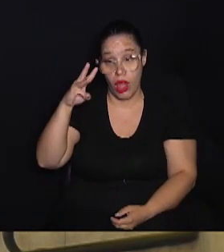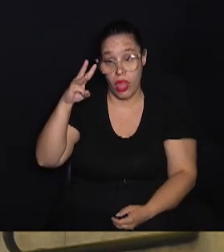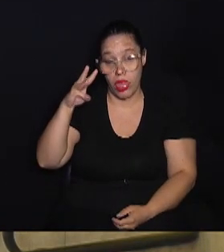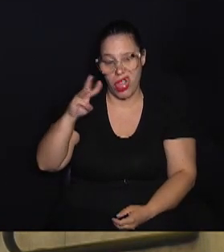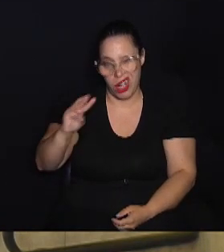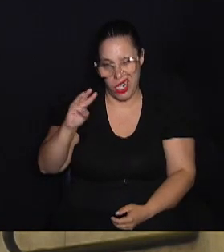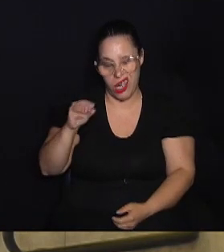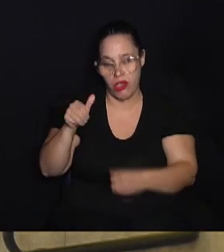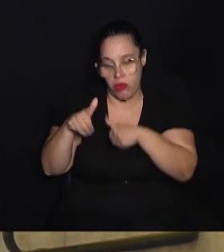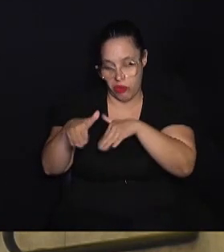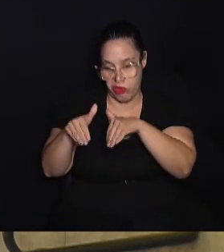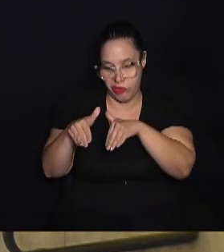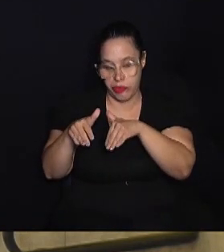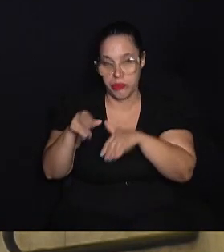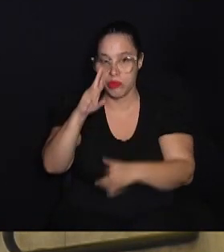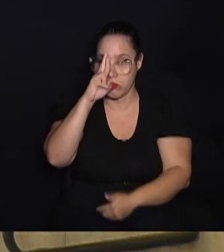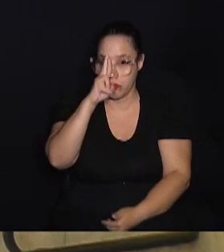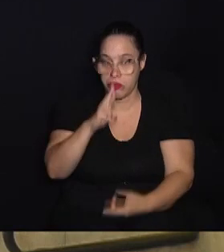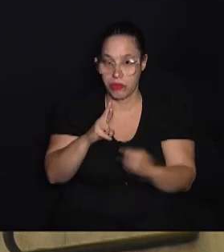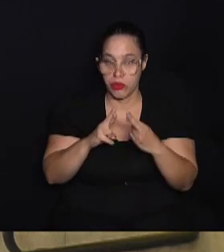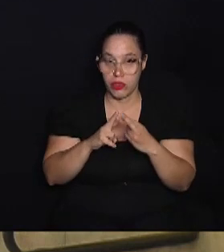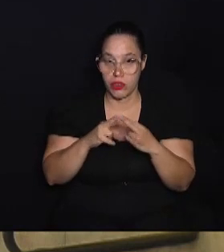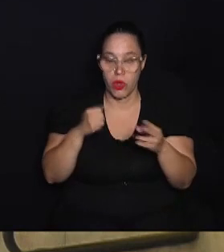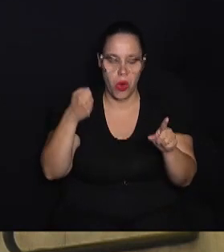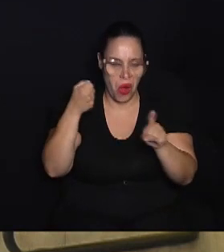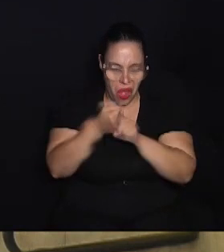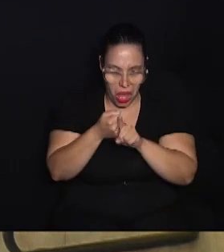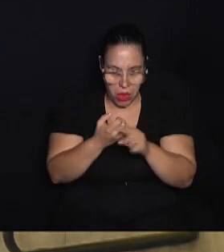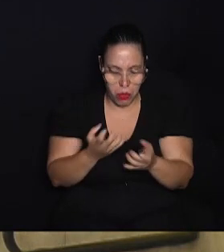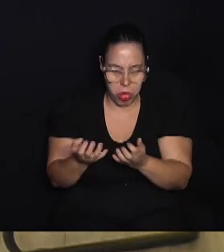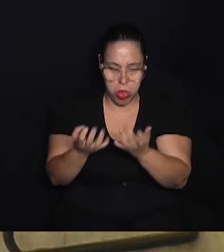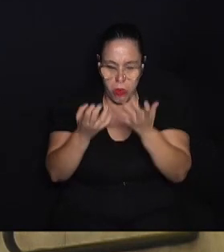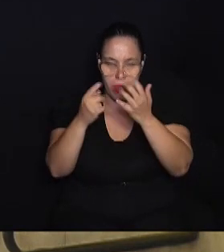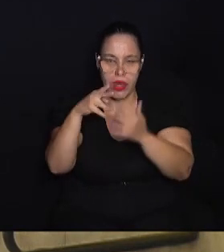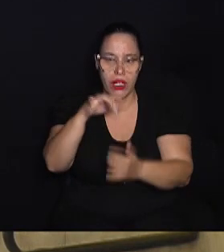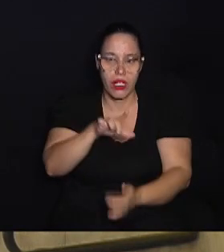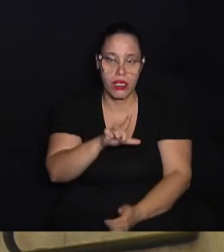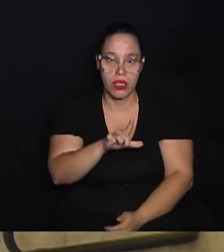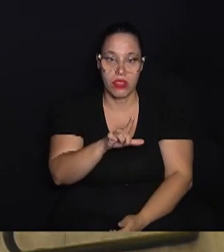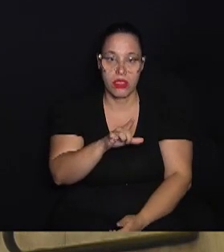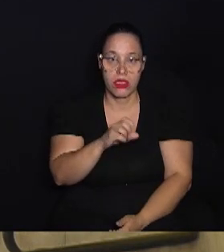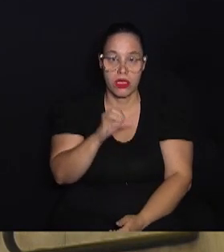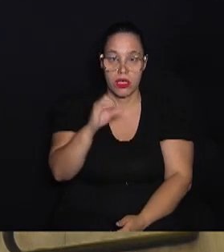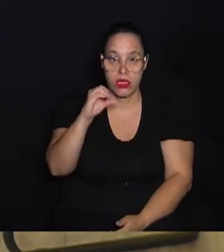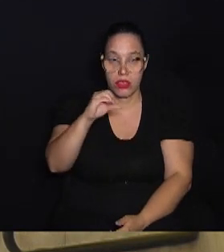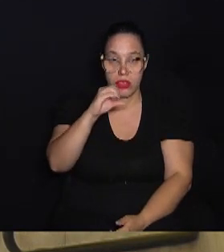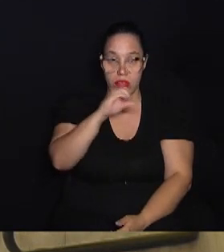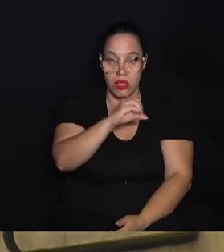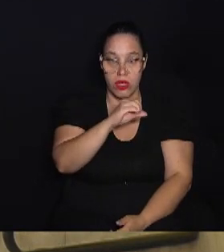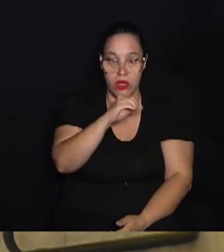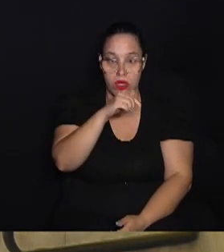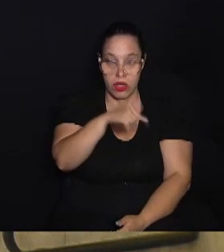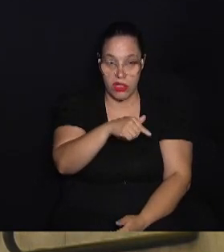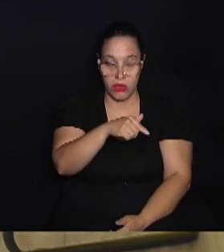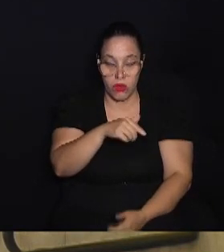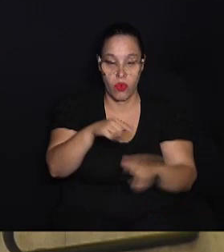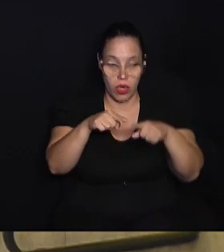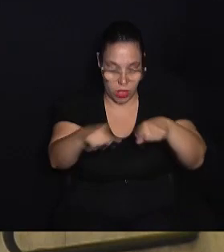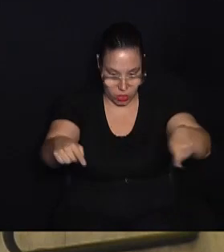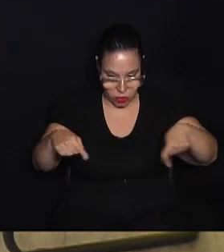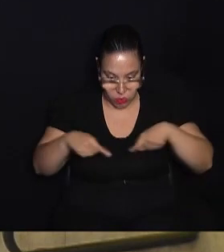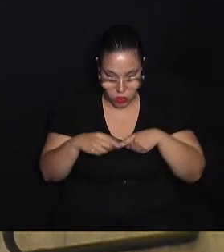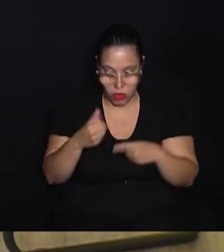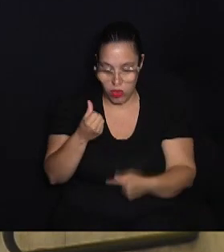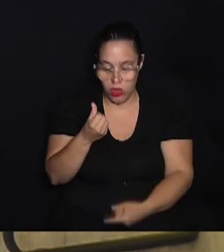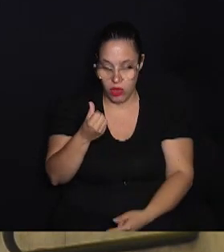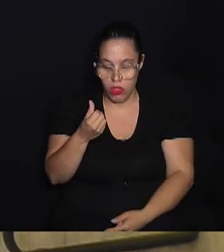setembro, no que diz respeito ao combate aos incêndios no Pantanal, nós tivemos 907 profissionais em campo,